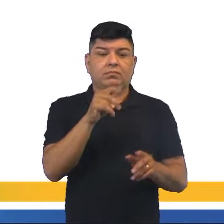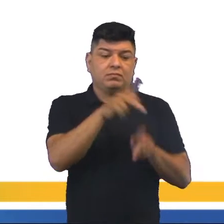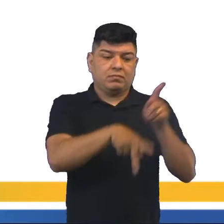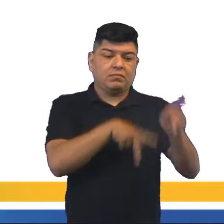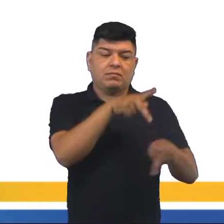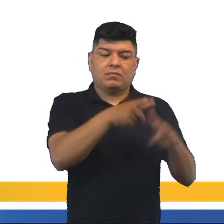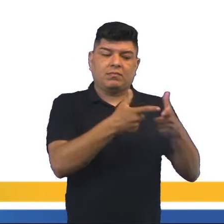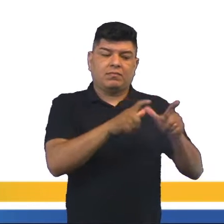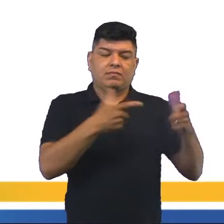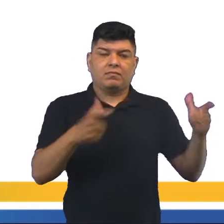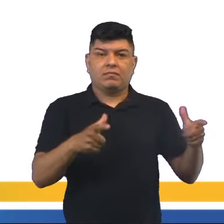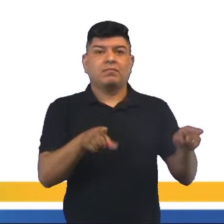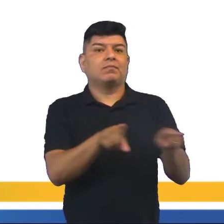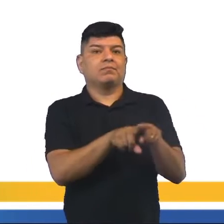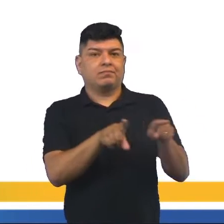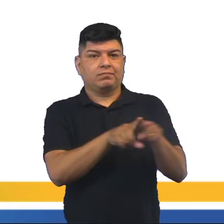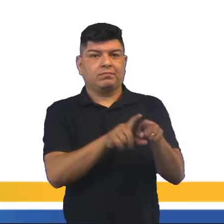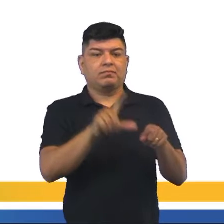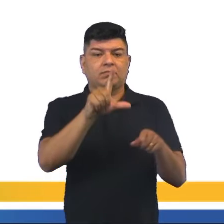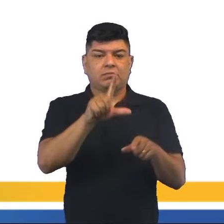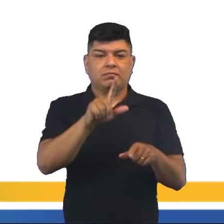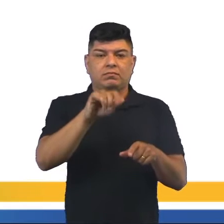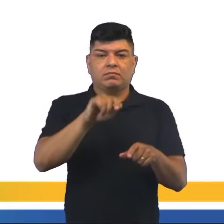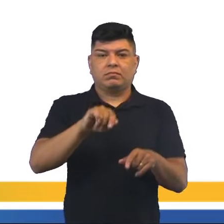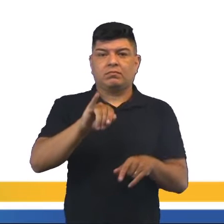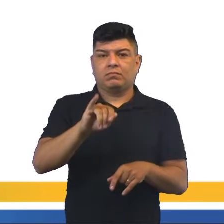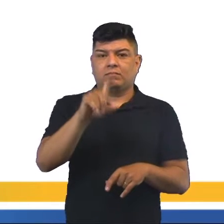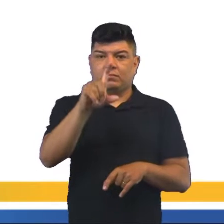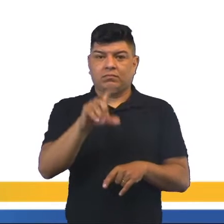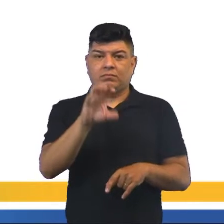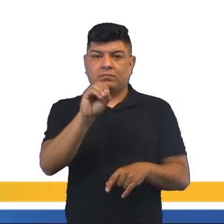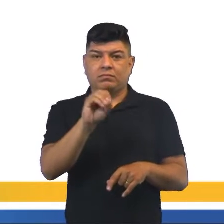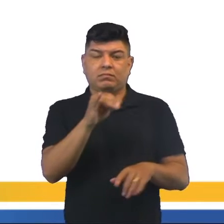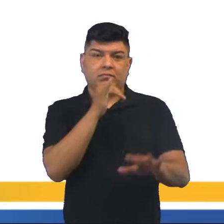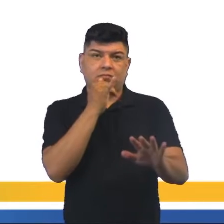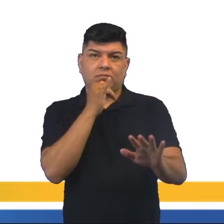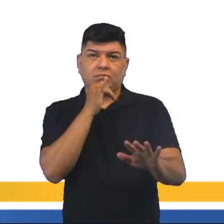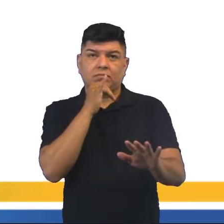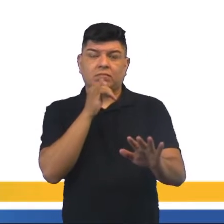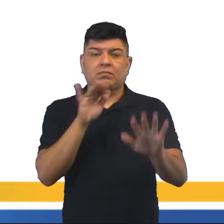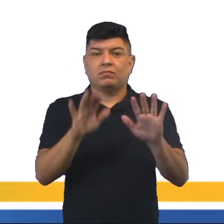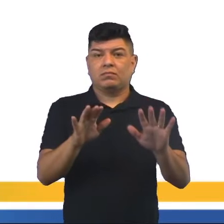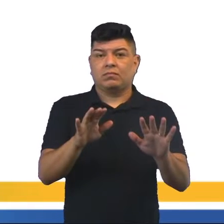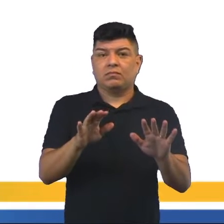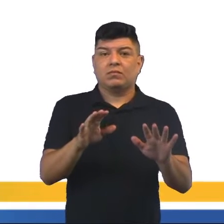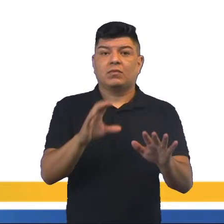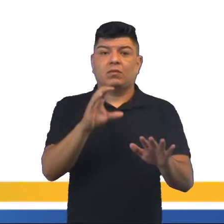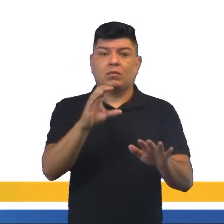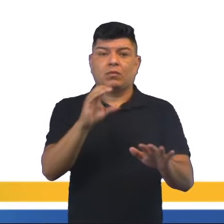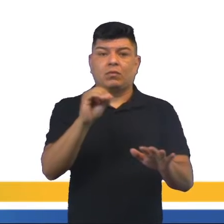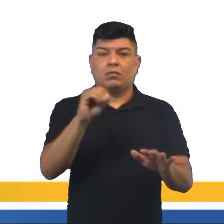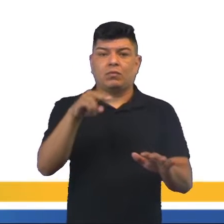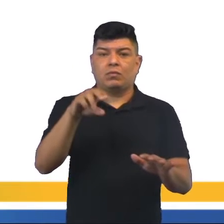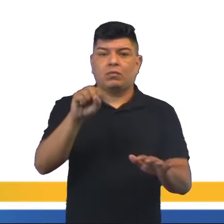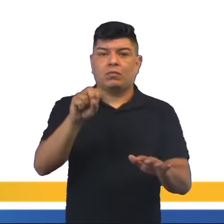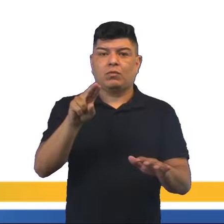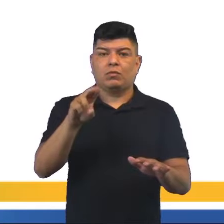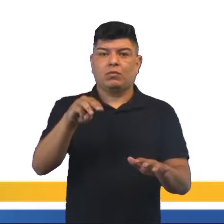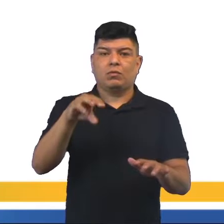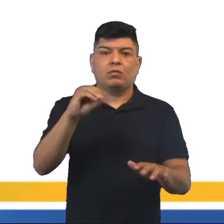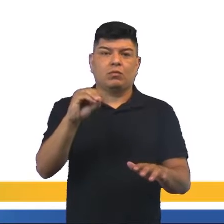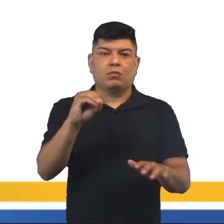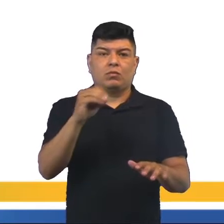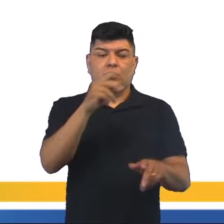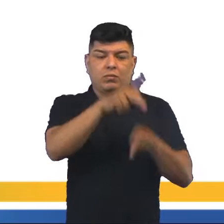consumo de lixo, vai aumentar a produção de lixo. Você já ouviu falar no termo consumismo? Nós vivemos em um mundo em que a população se